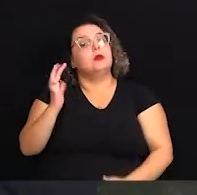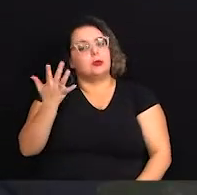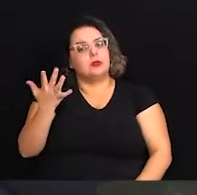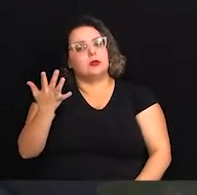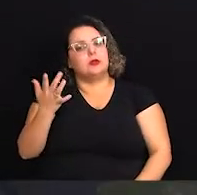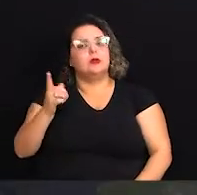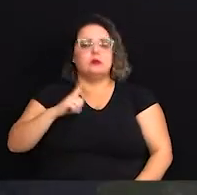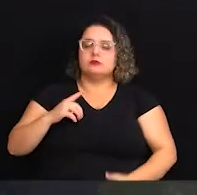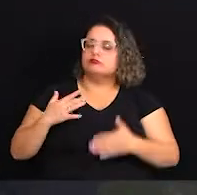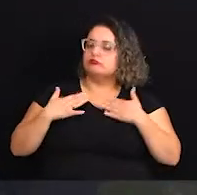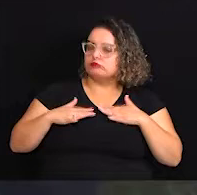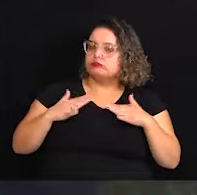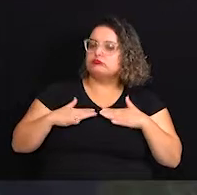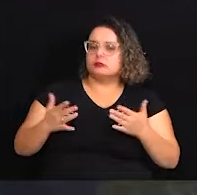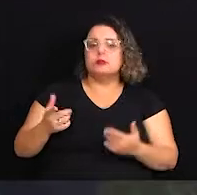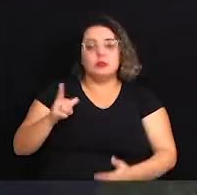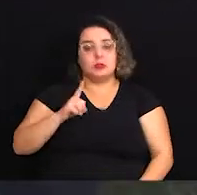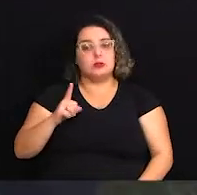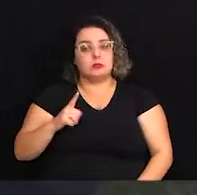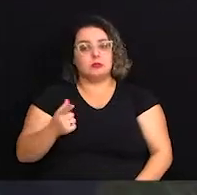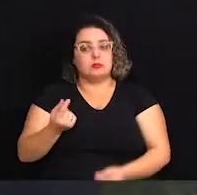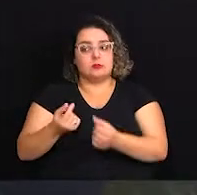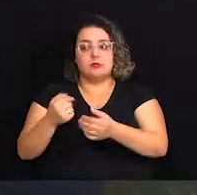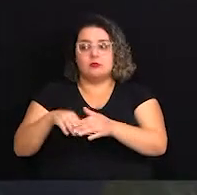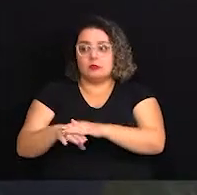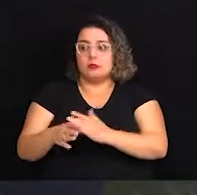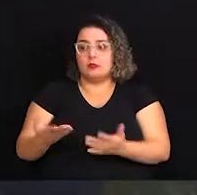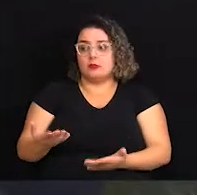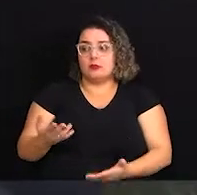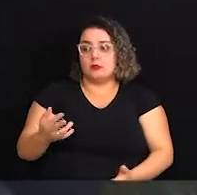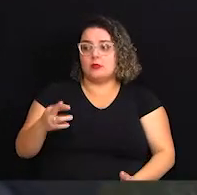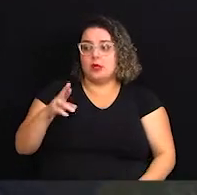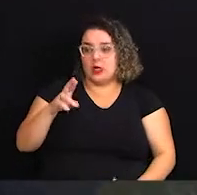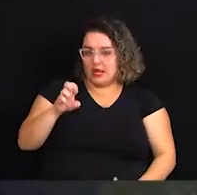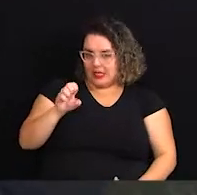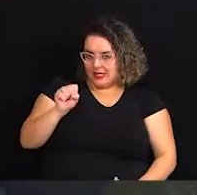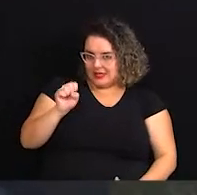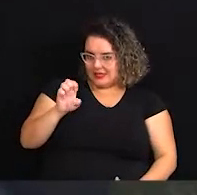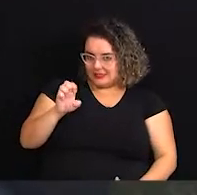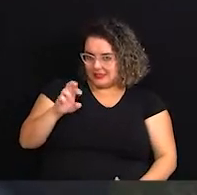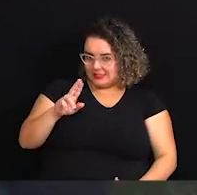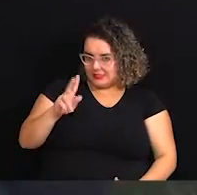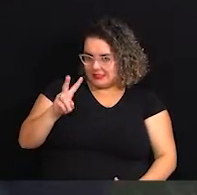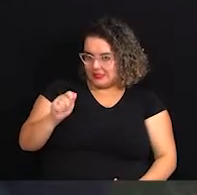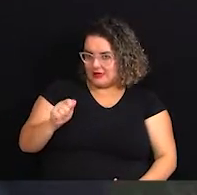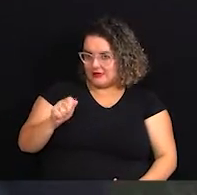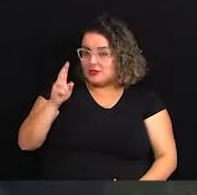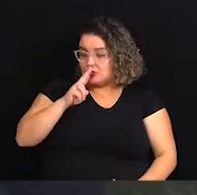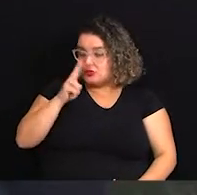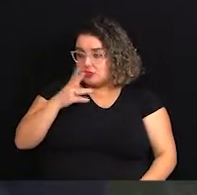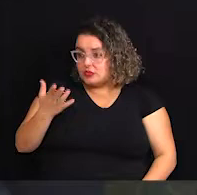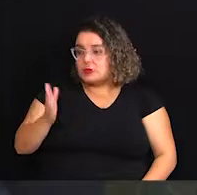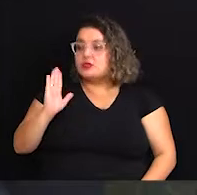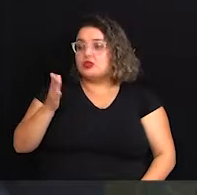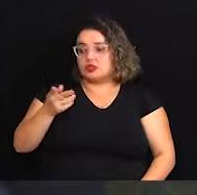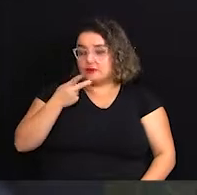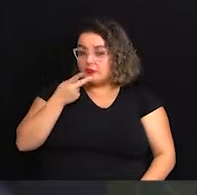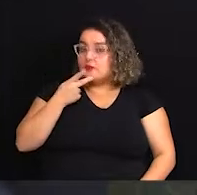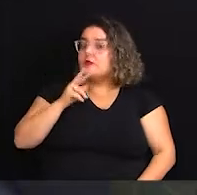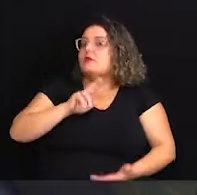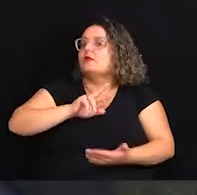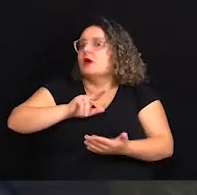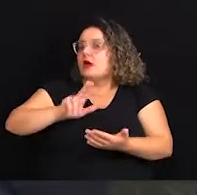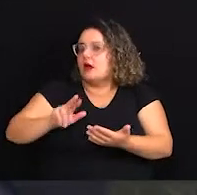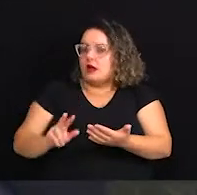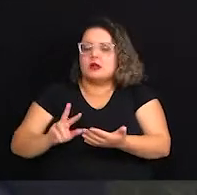acontecer, eu estou tranquilo porque eu tenho essa verba guardada. Aquela famosa reserva de emergência, né? Exatamente. Que a gente já falou várias vezes